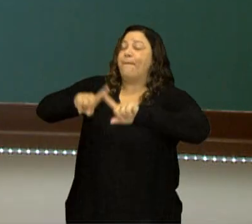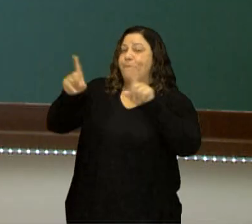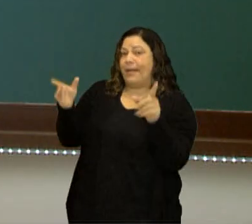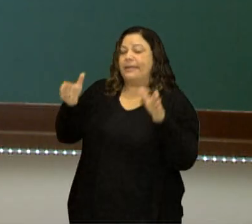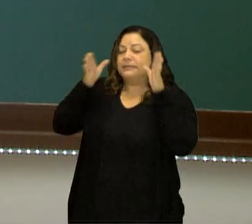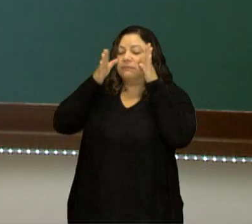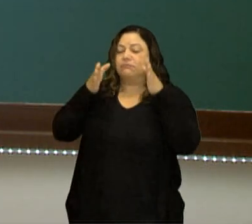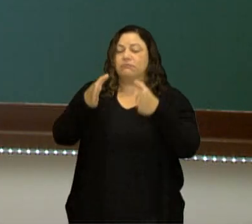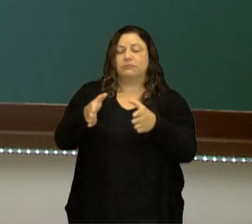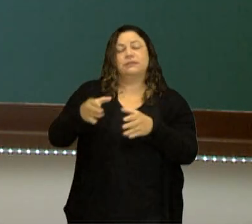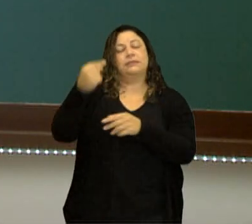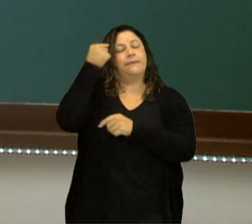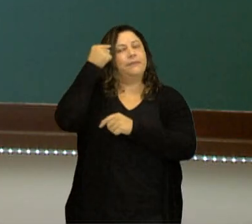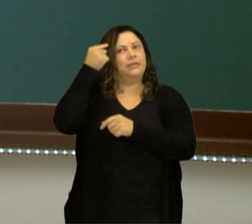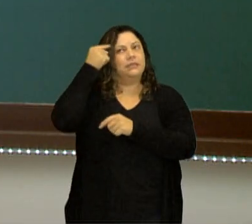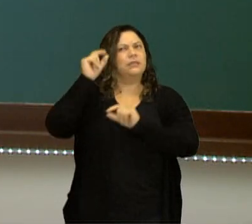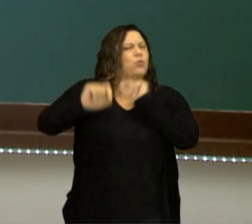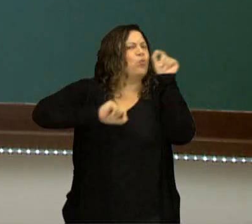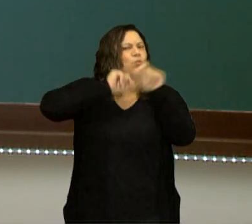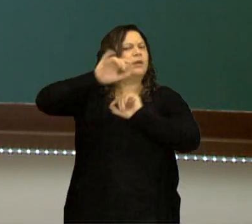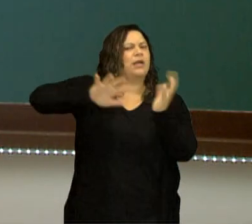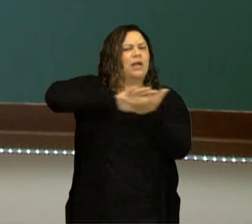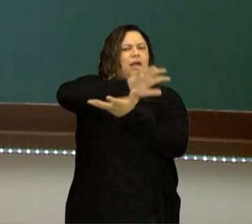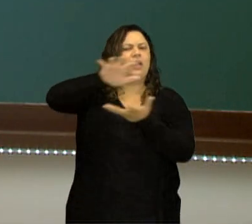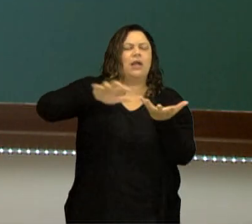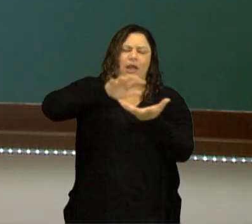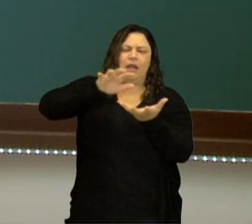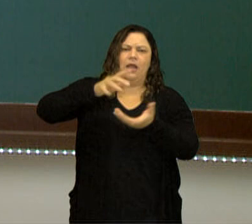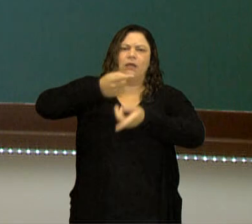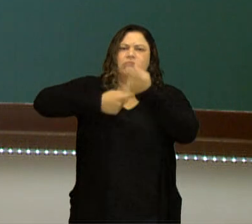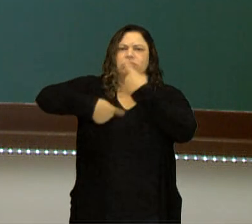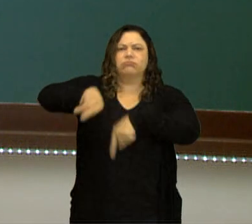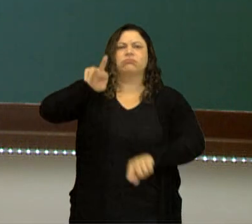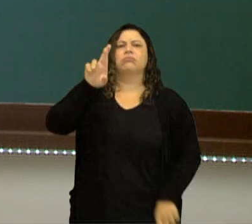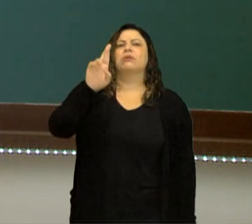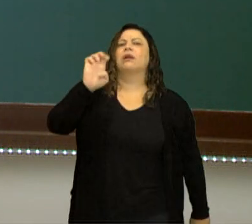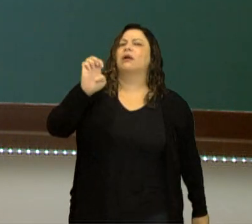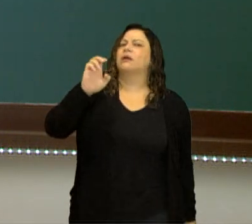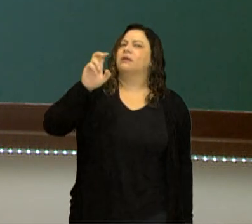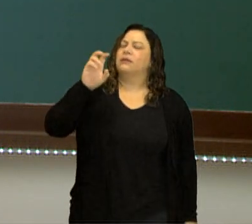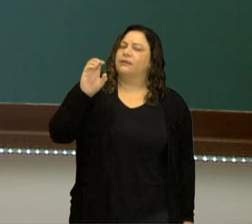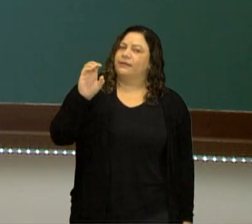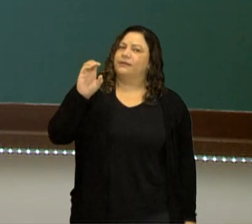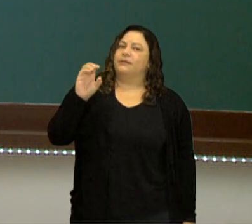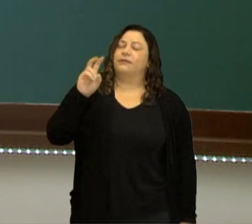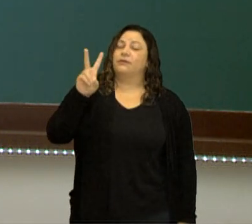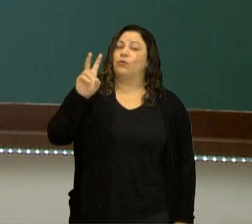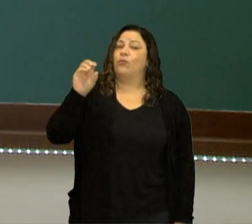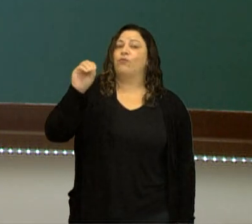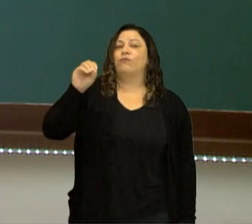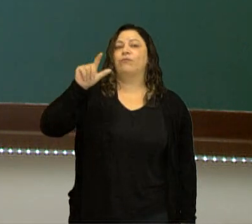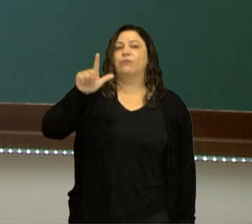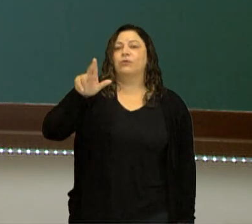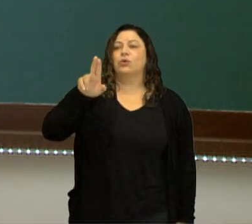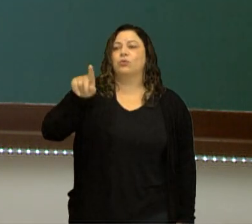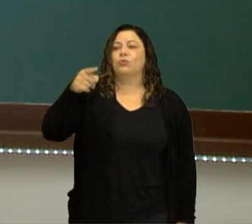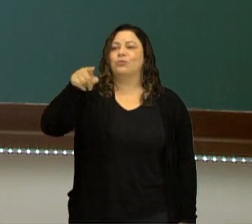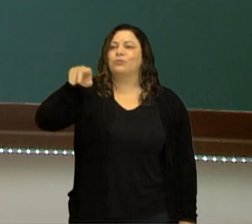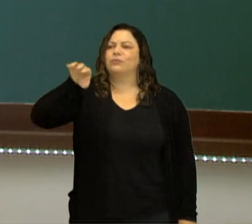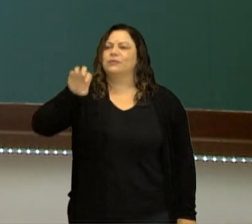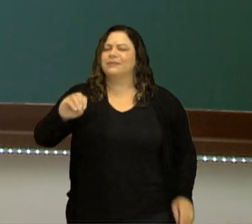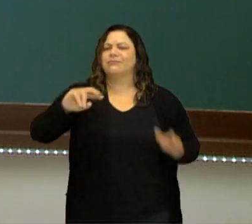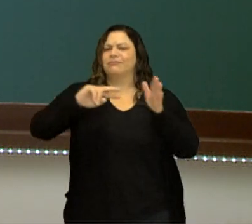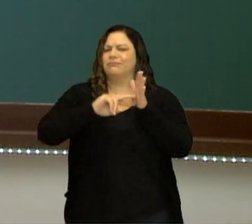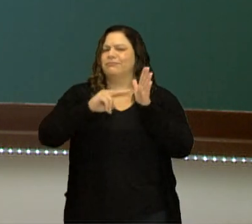que revolução nesse sentido quer dizer? O que ele significa? Aqui a gente tem que pensar que a revolução